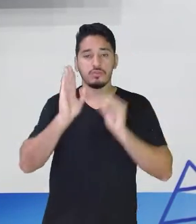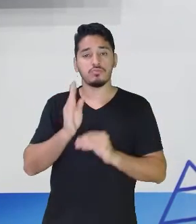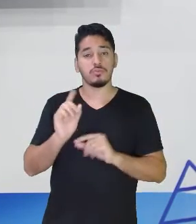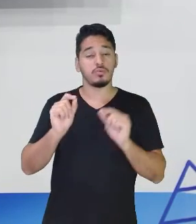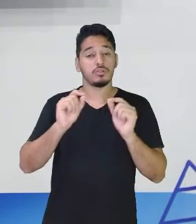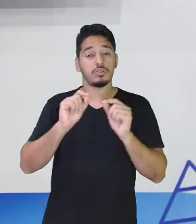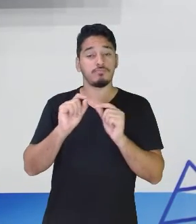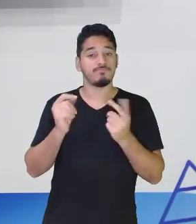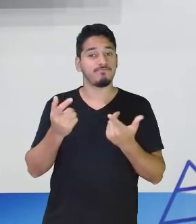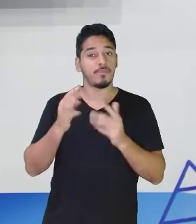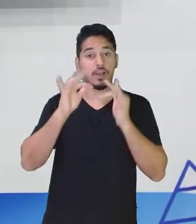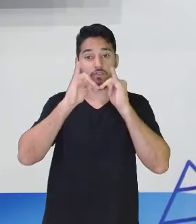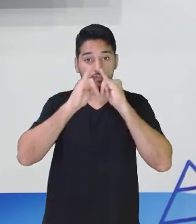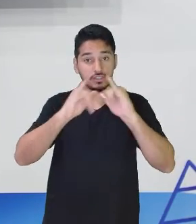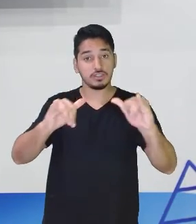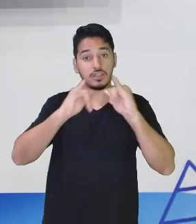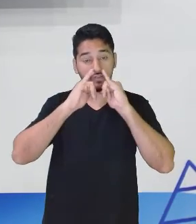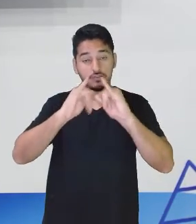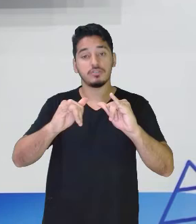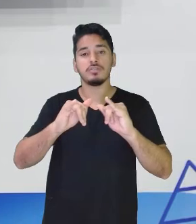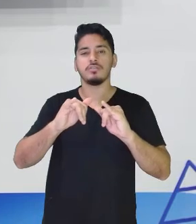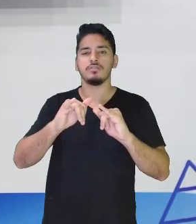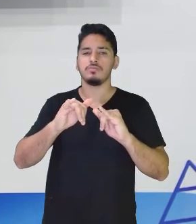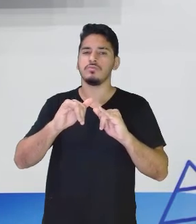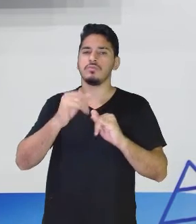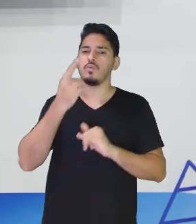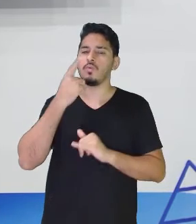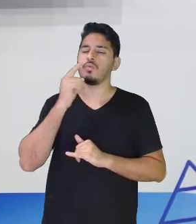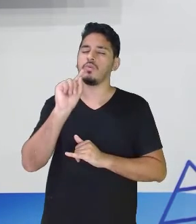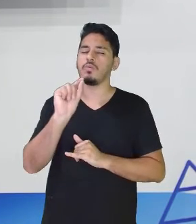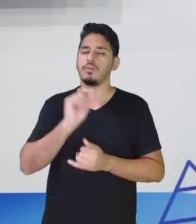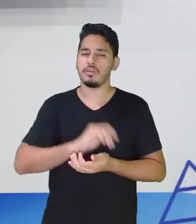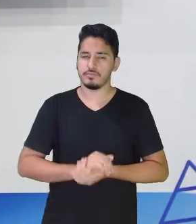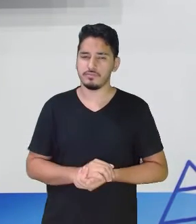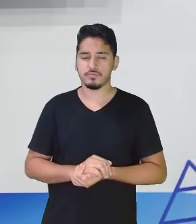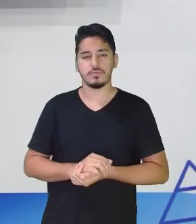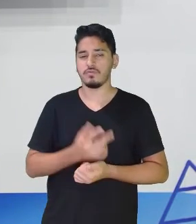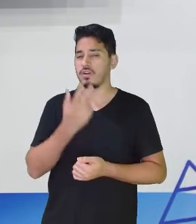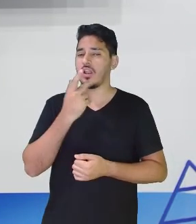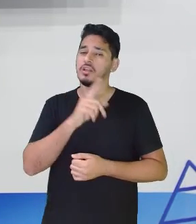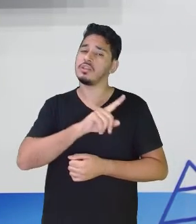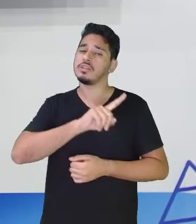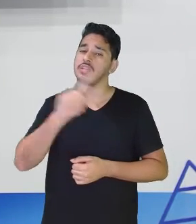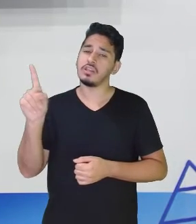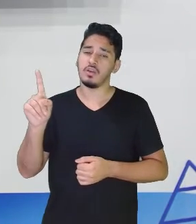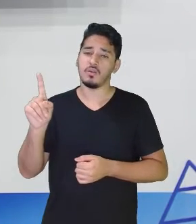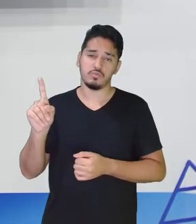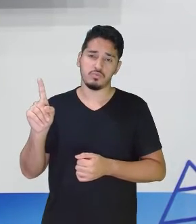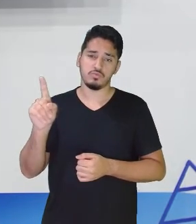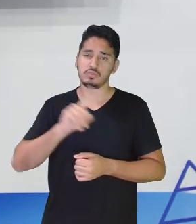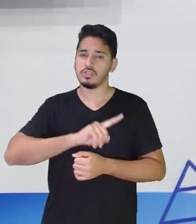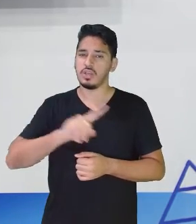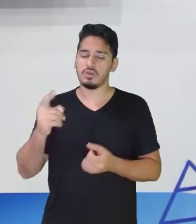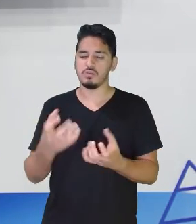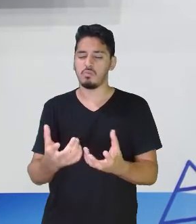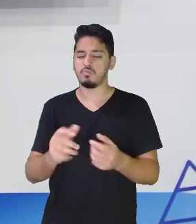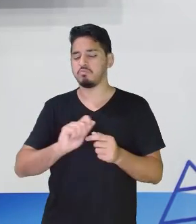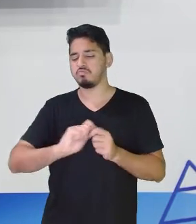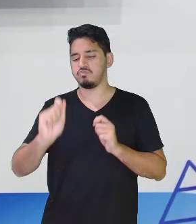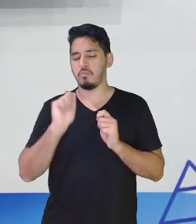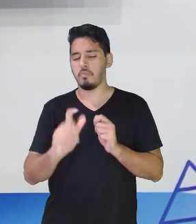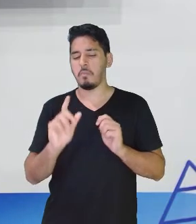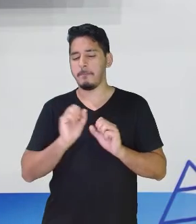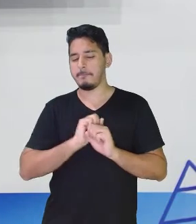em alerta, avisando para a gente que divulgue, né? Para a gente dizer não a esses fogos. Esses fogos, além de